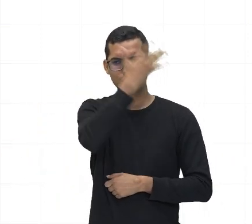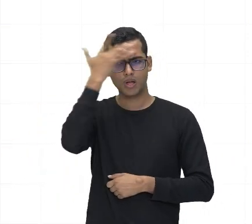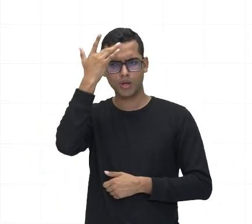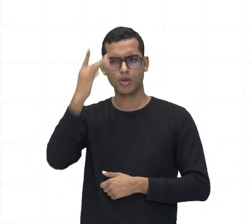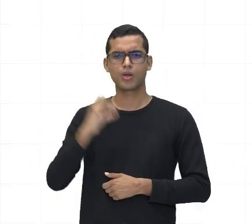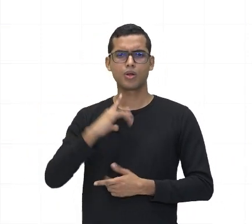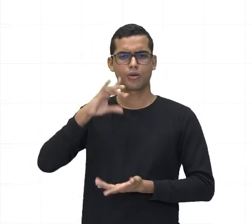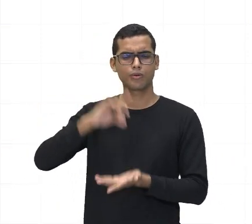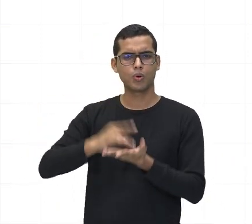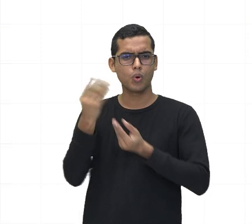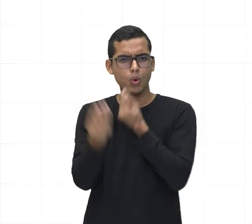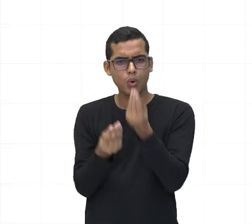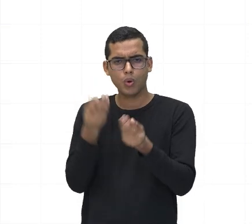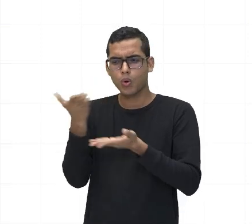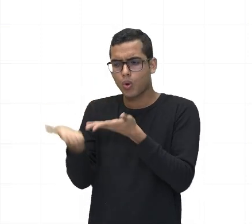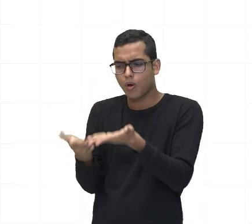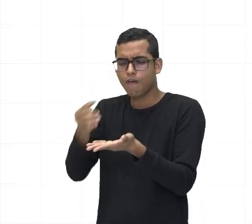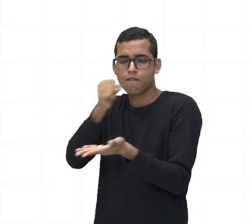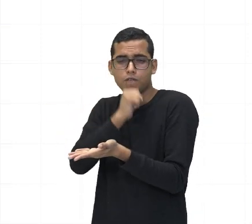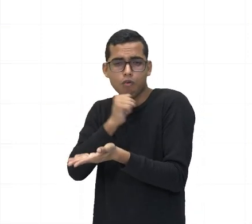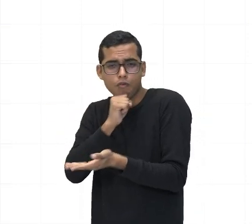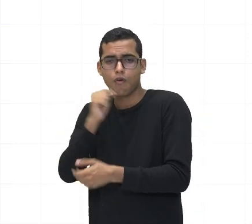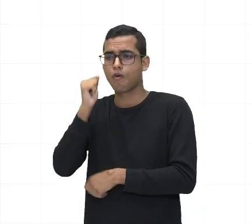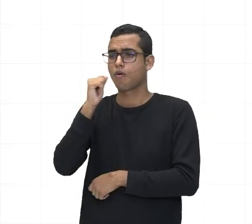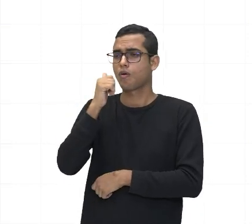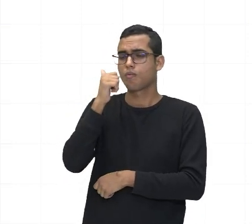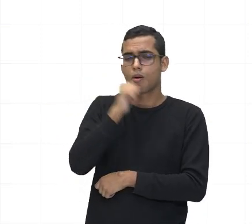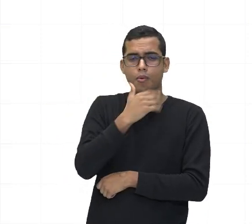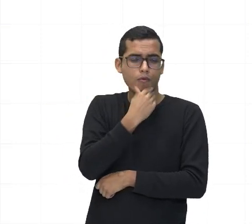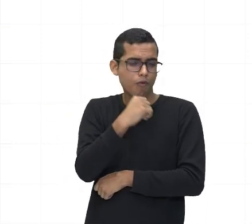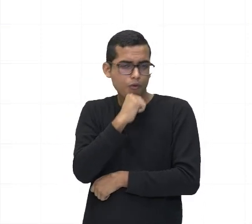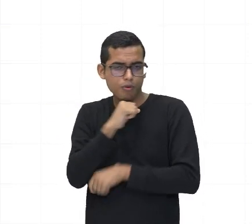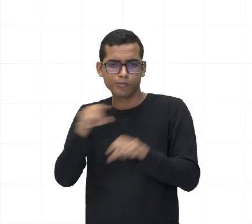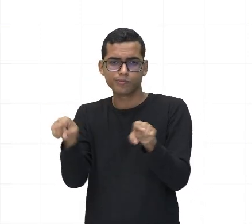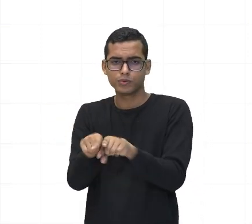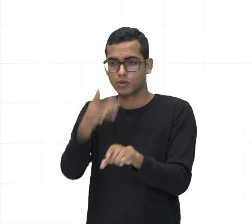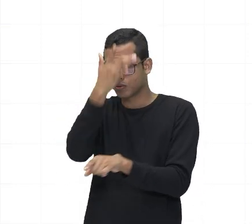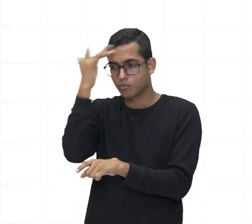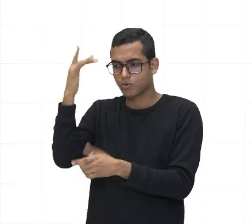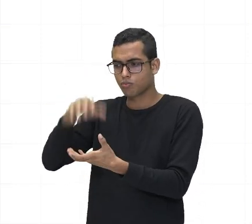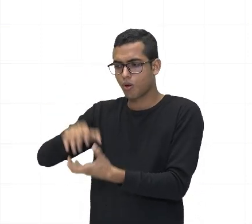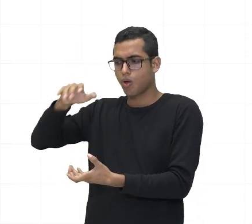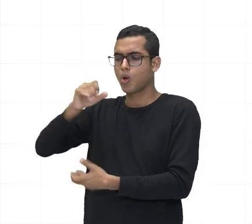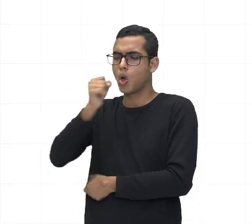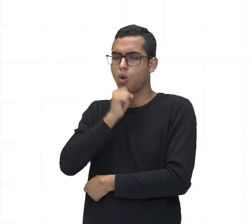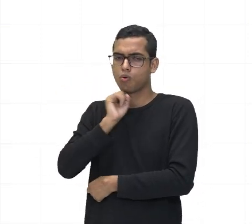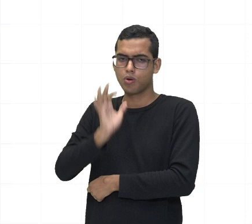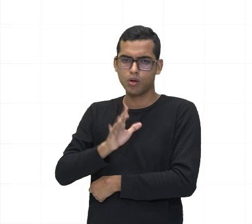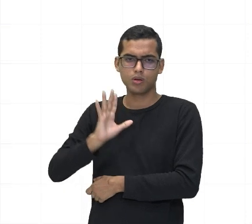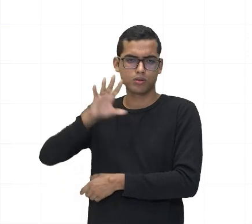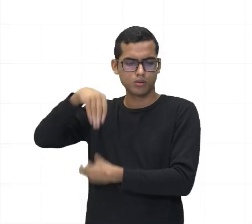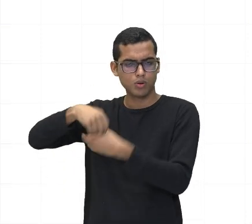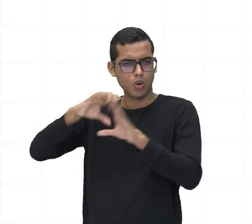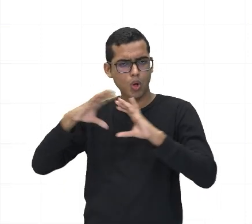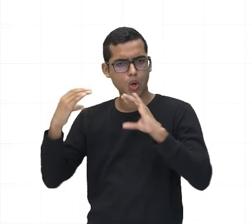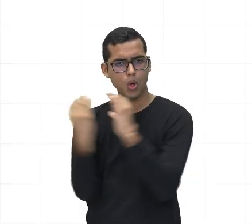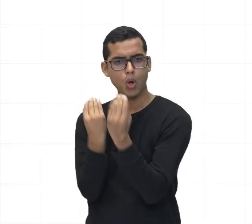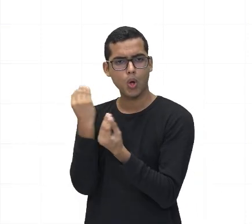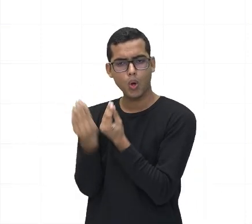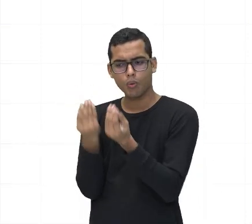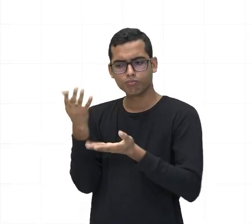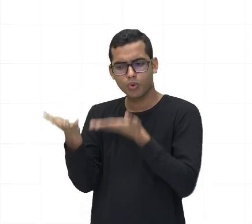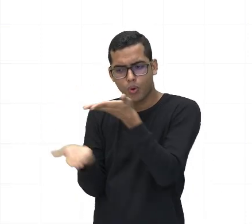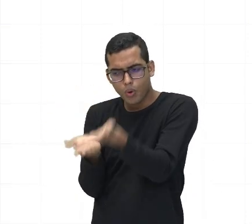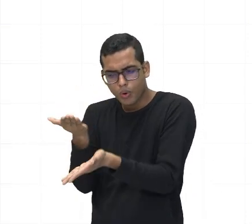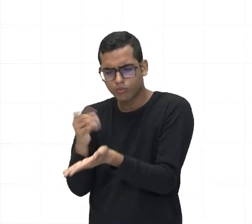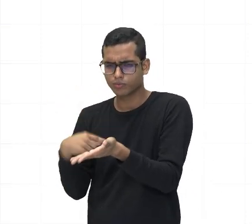nós tratamos os nossos avós, os nossos mais velhos, né? As pessoas mais velhas da nossa comunidade, como é que elas são tratadas? Será